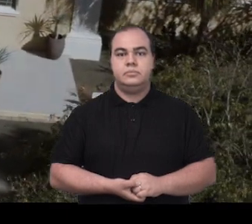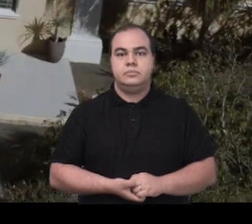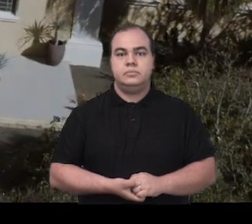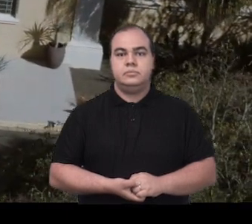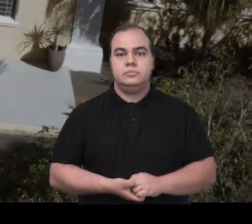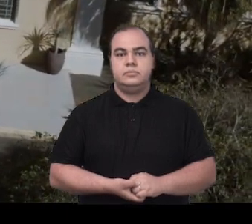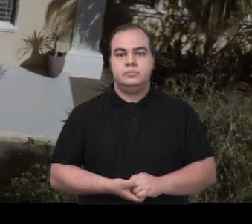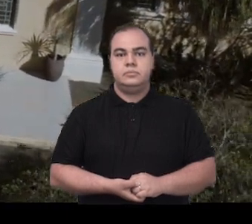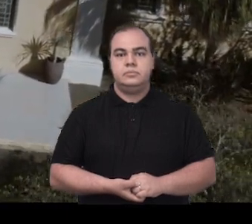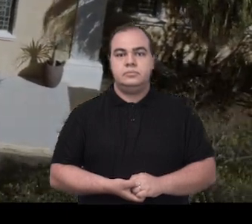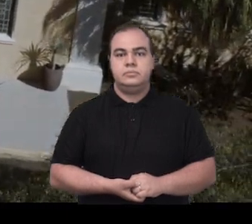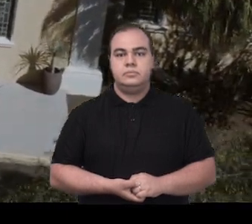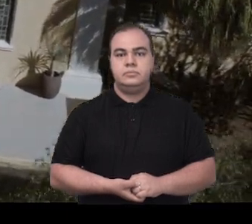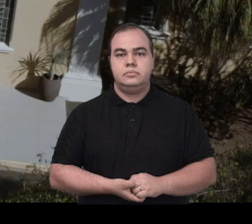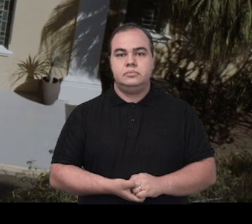cerâmica, Cândido.